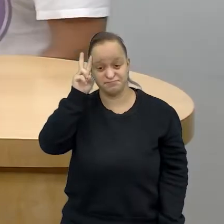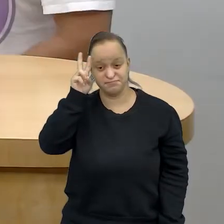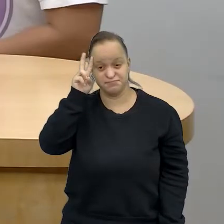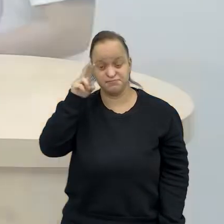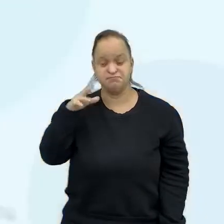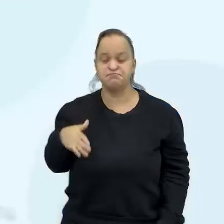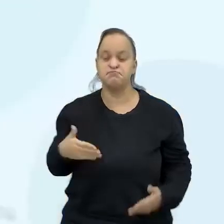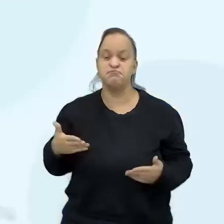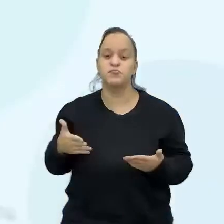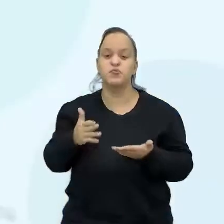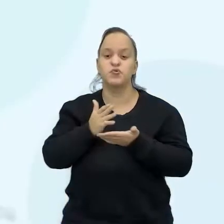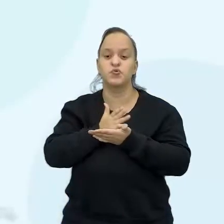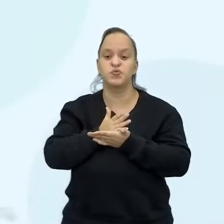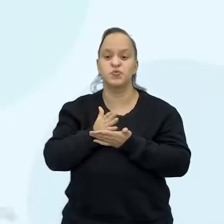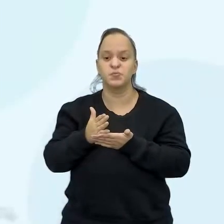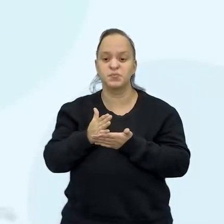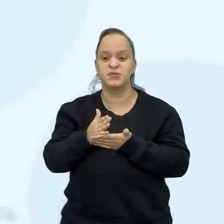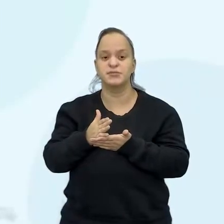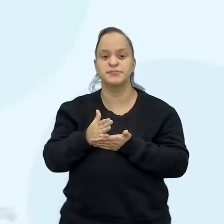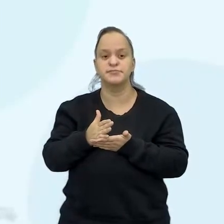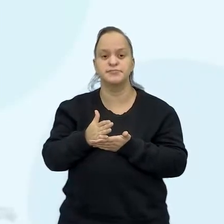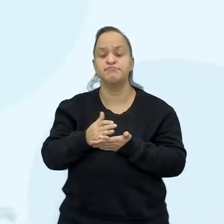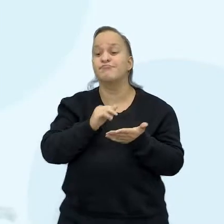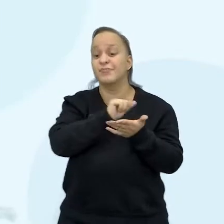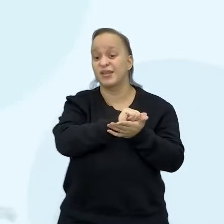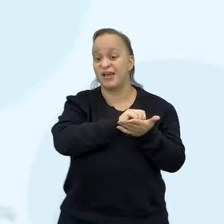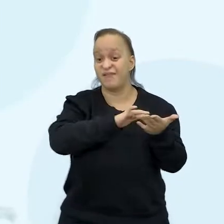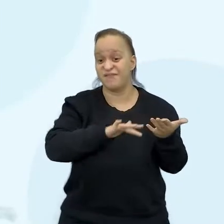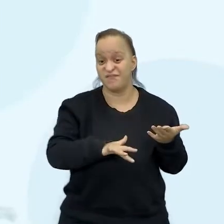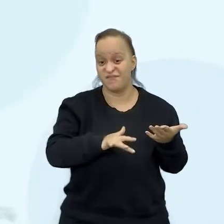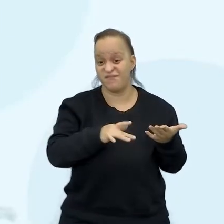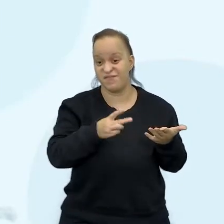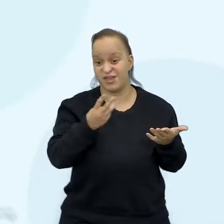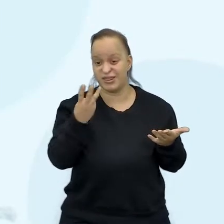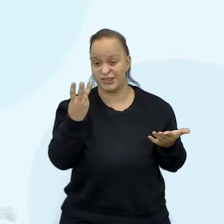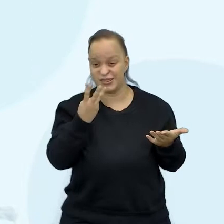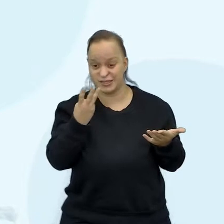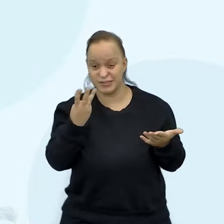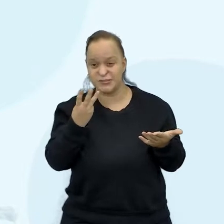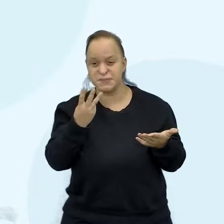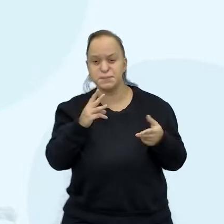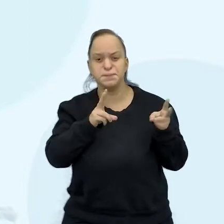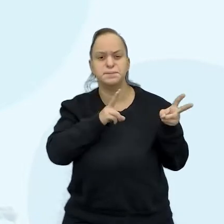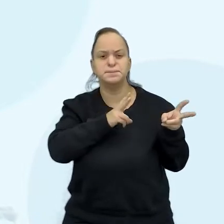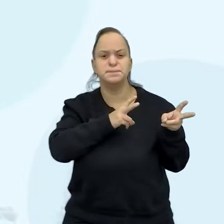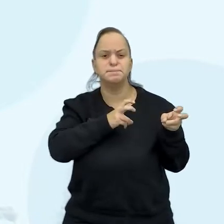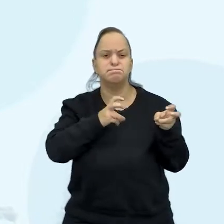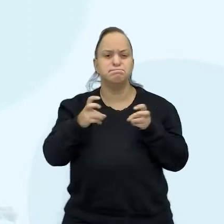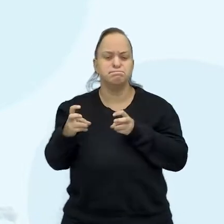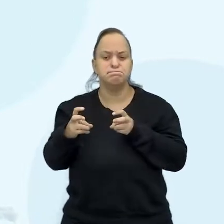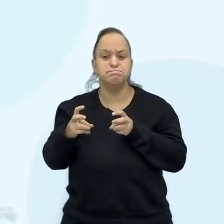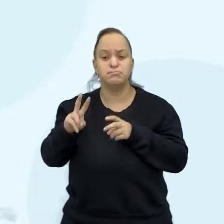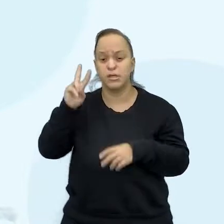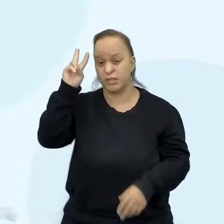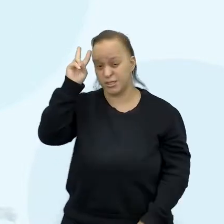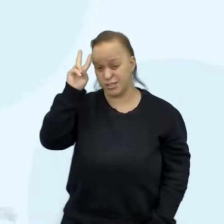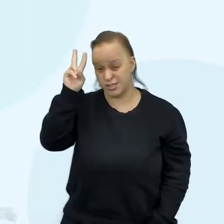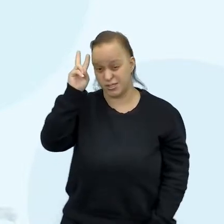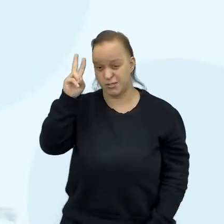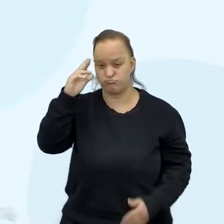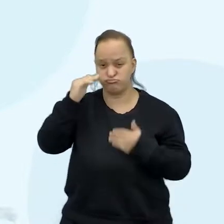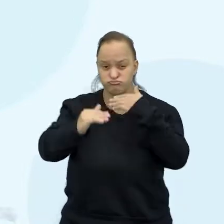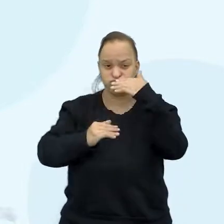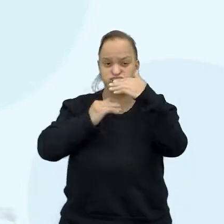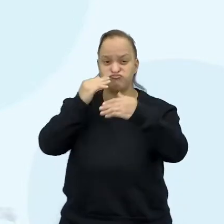vamos lá. Na atividade 3, vimos a história e o desenvolvimento da cidade